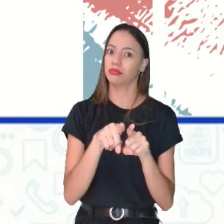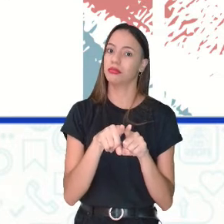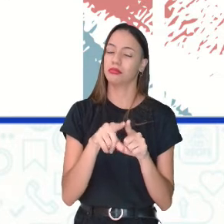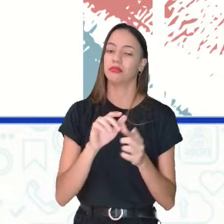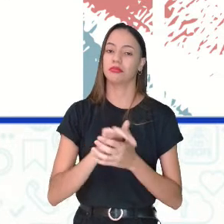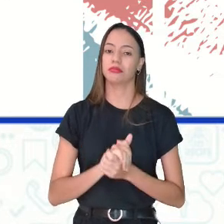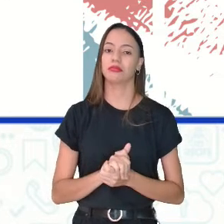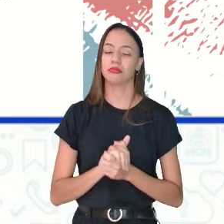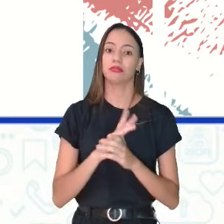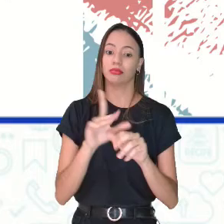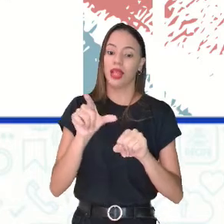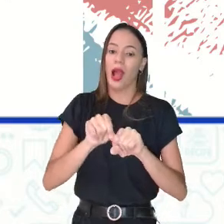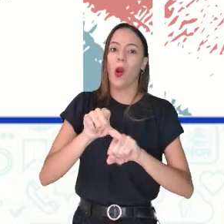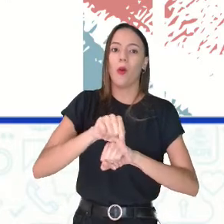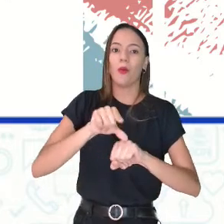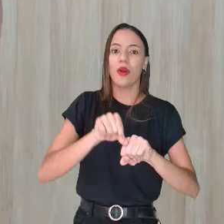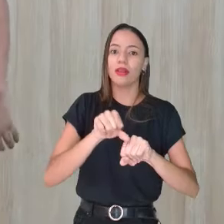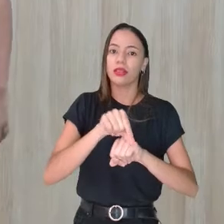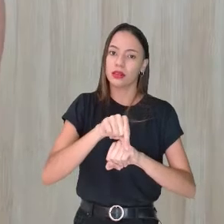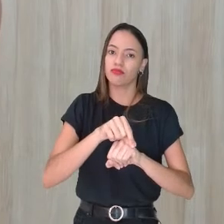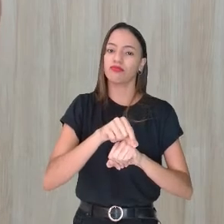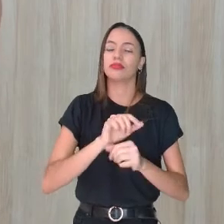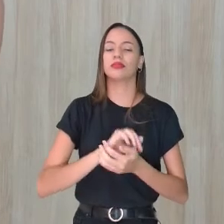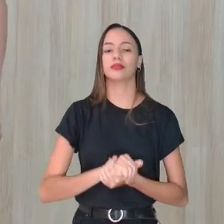enfim, argumentar.